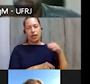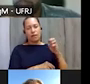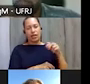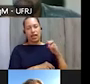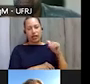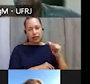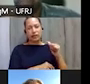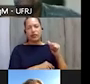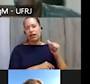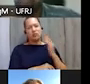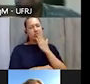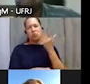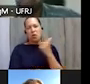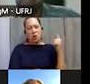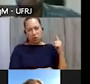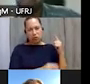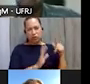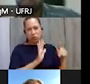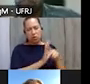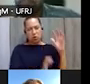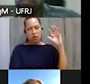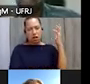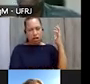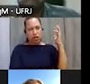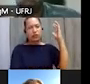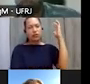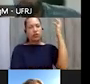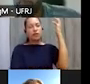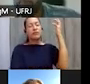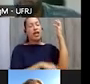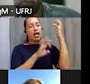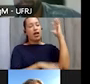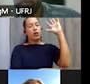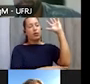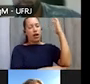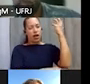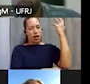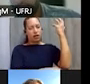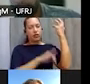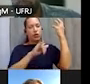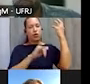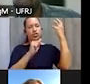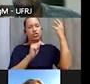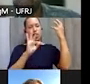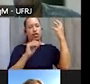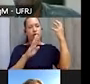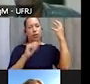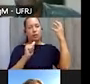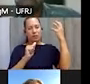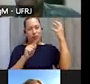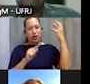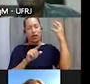outra espécie de Hymenaea, que é uma árvore, que é o jatobá, chamado também de